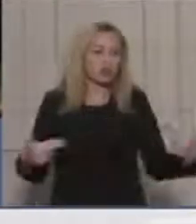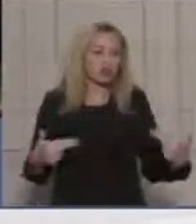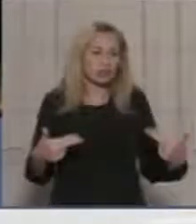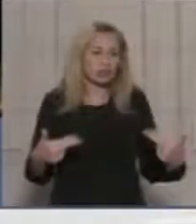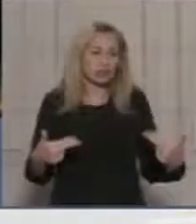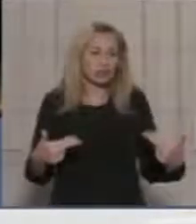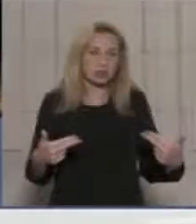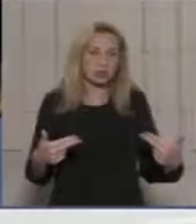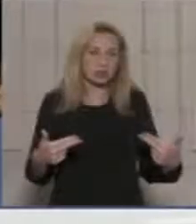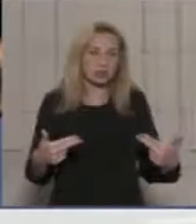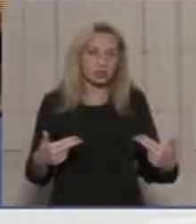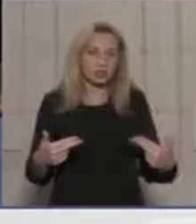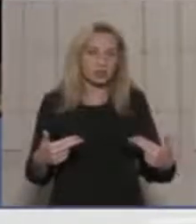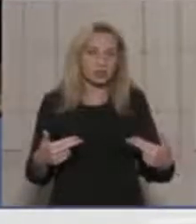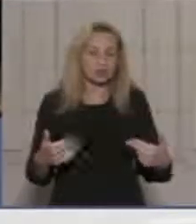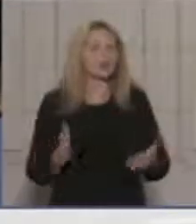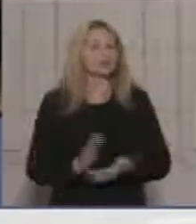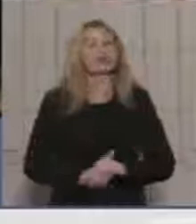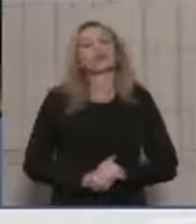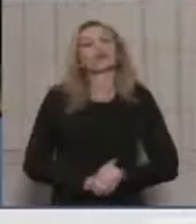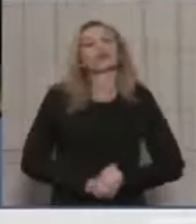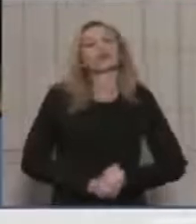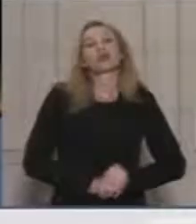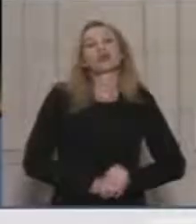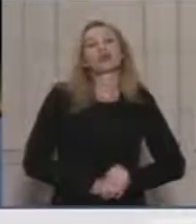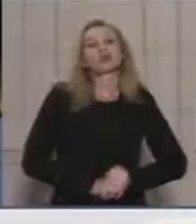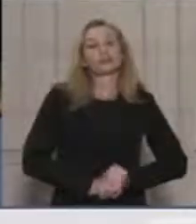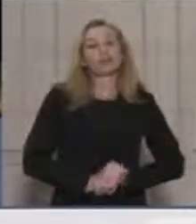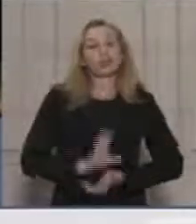do gênero. Na campanha,